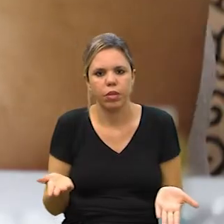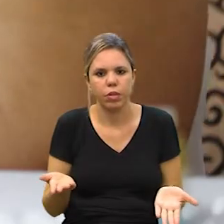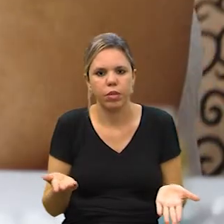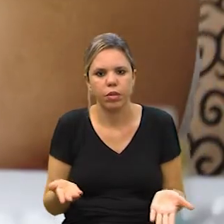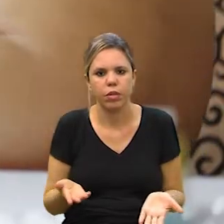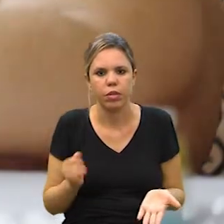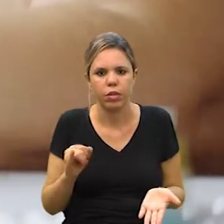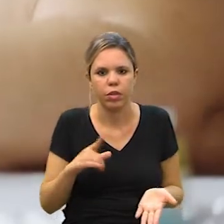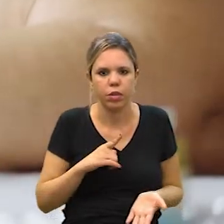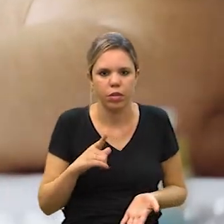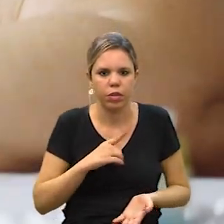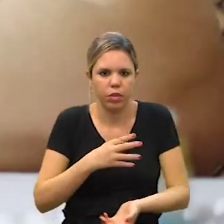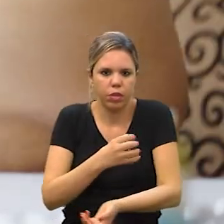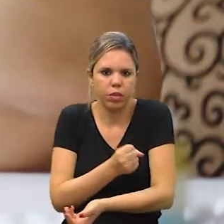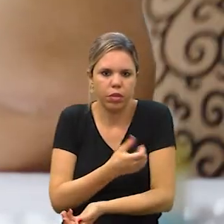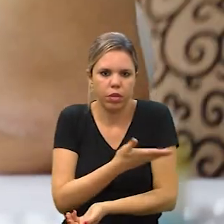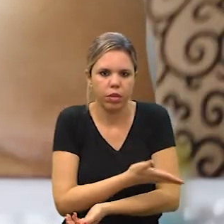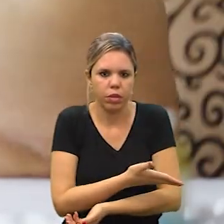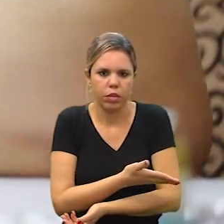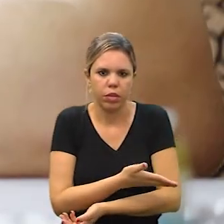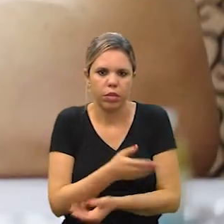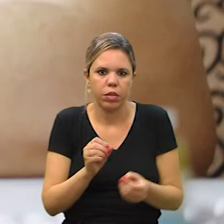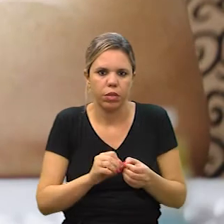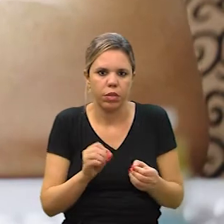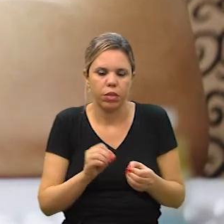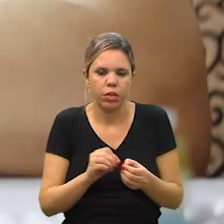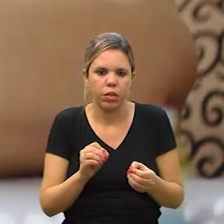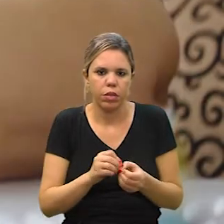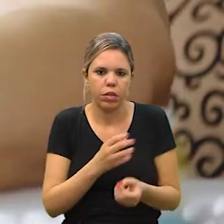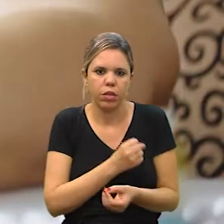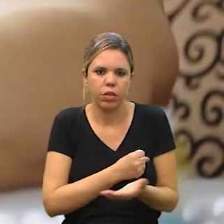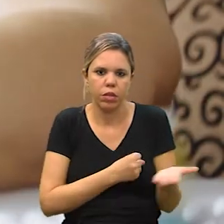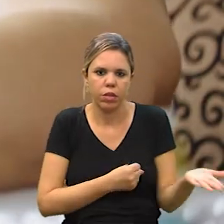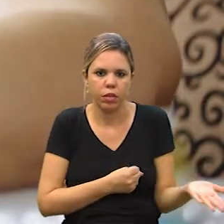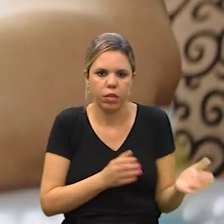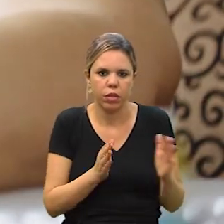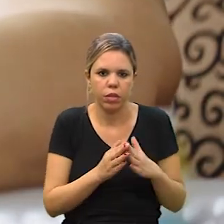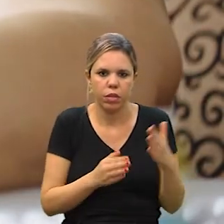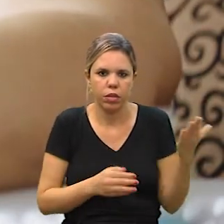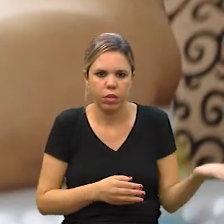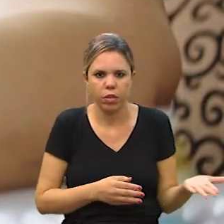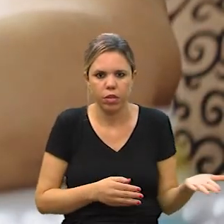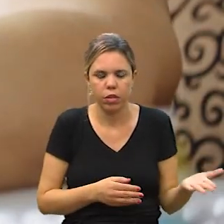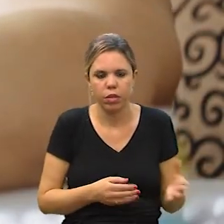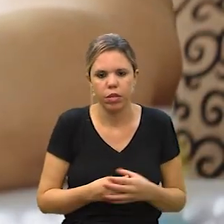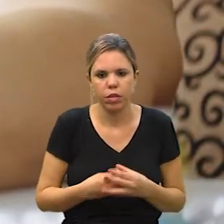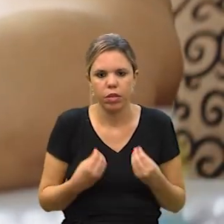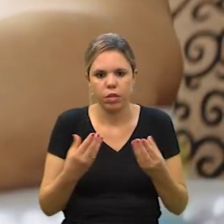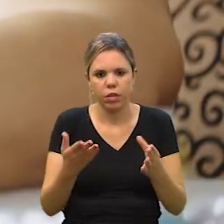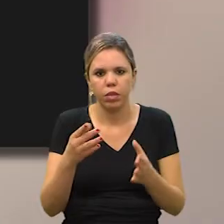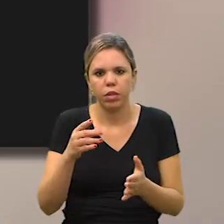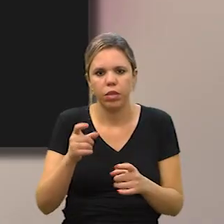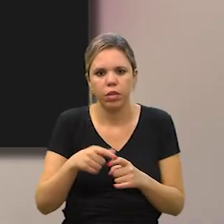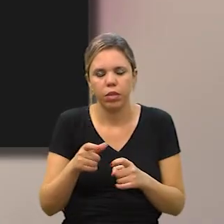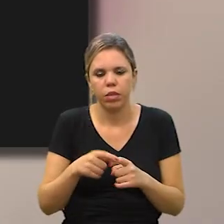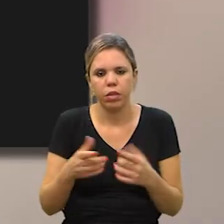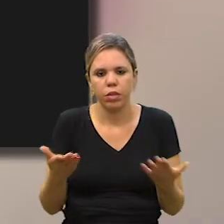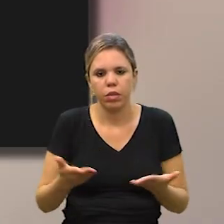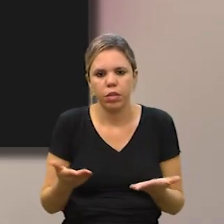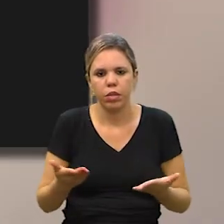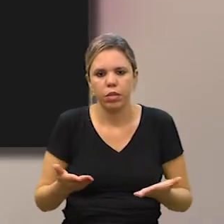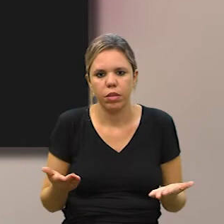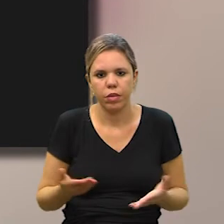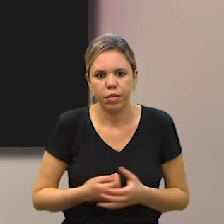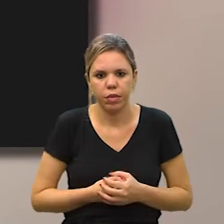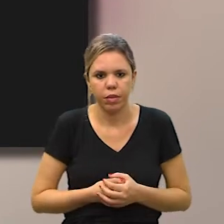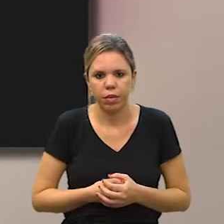e se tiver um aparelho de pressão me fazer as aferições de pressão em casa enviar isso para o médico hoje mesmo